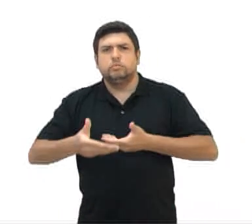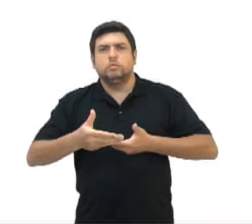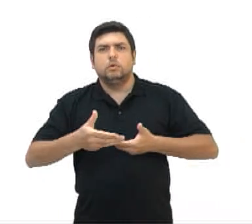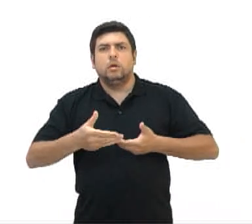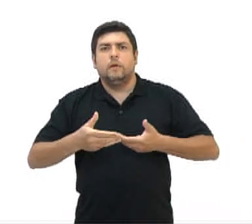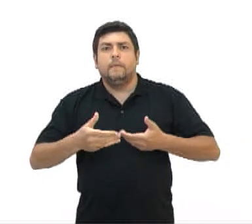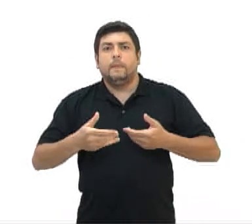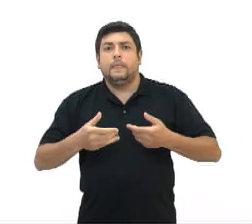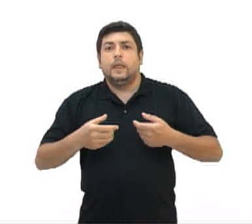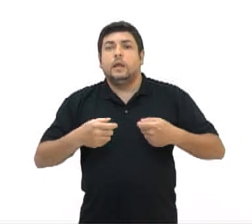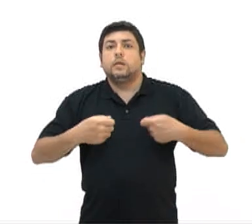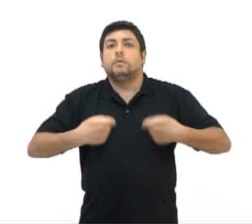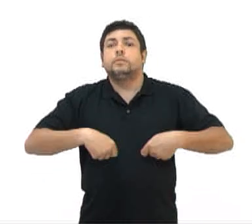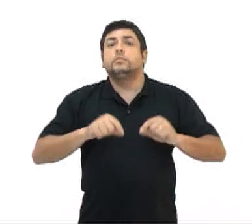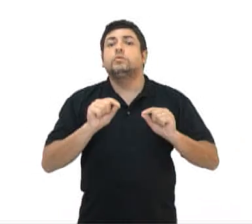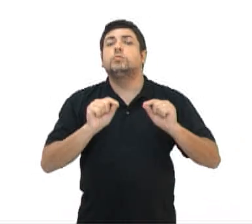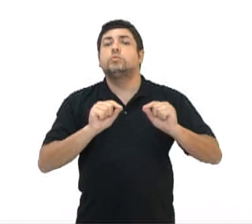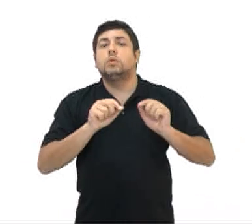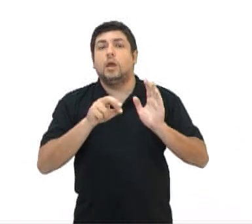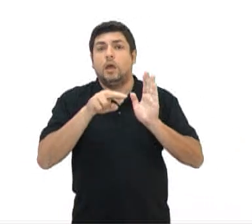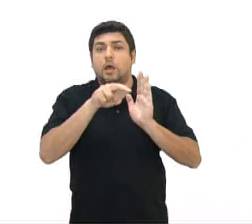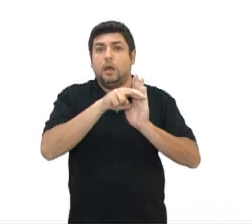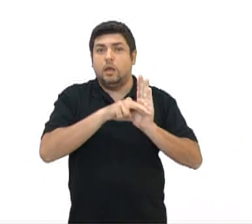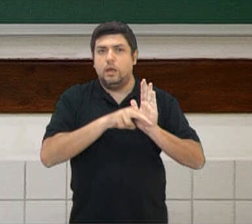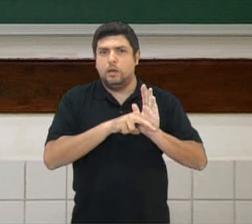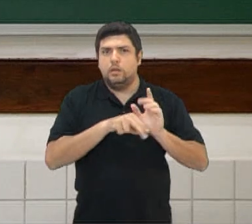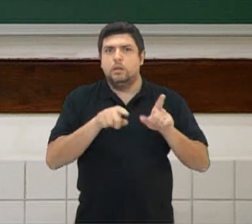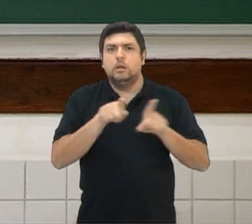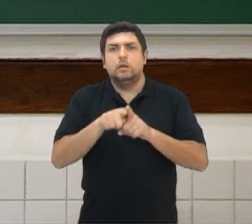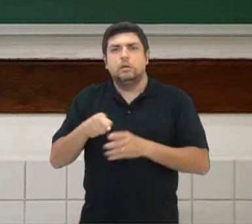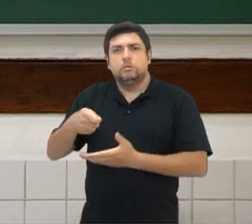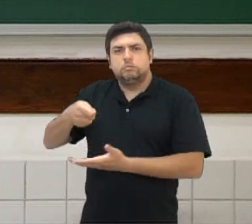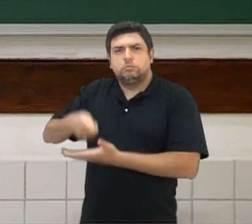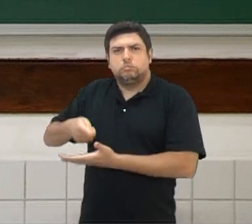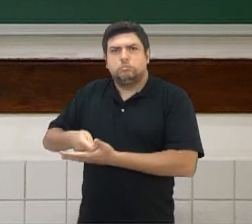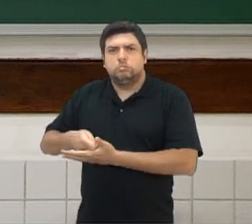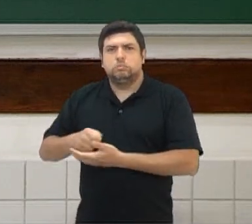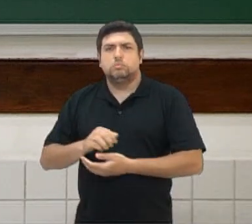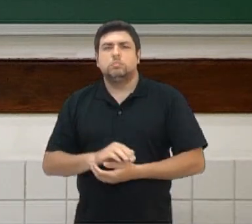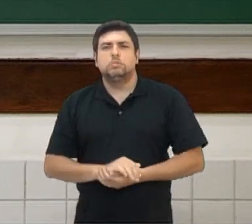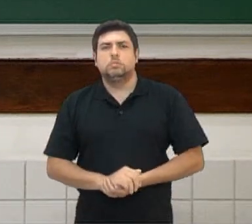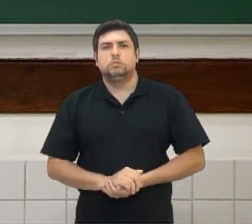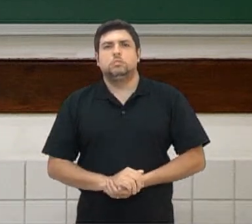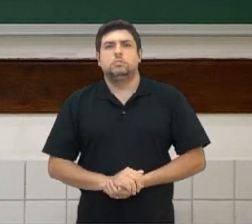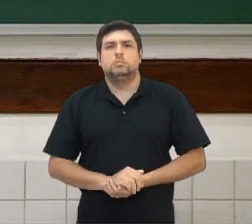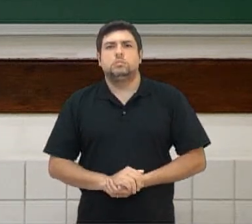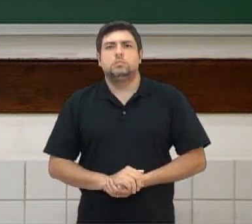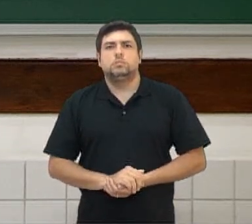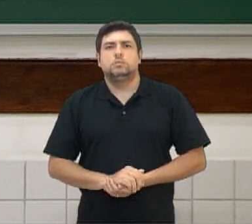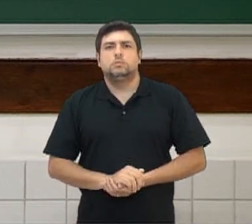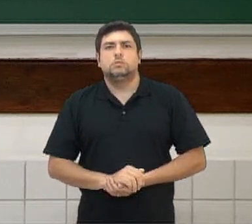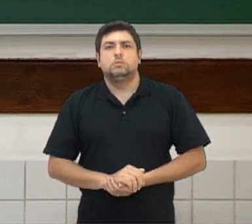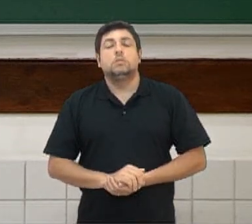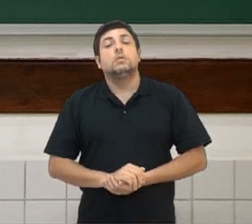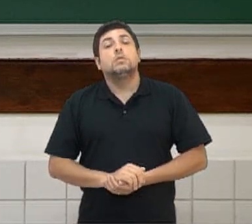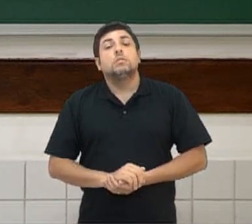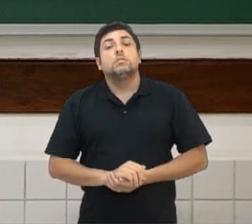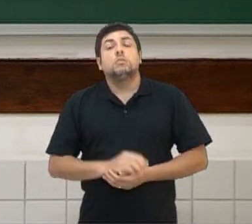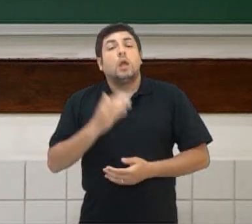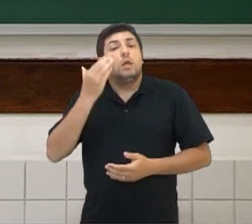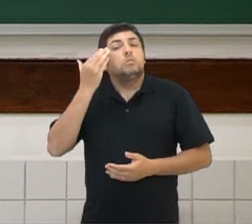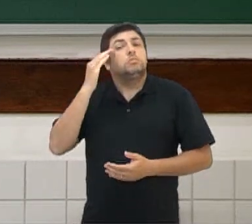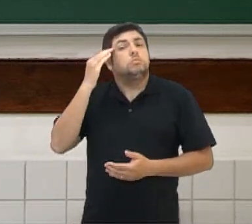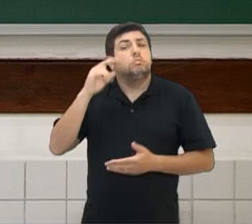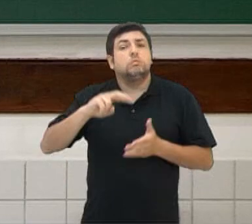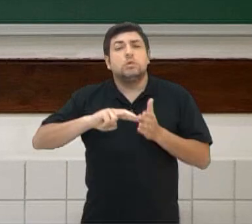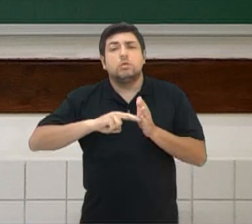conjunto infidável de regras e obrigações. Então, antes de a gente entender propriamente dito o que é uma instituição total,